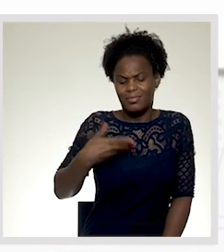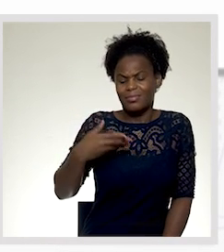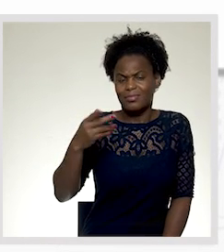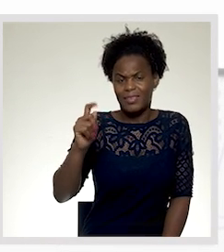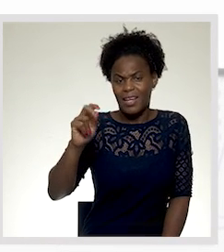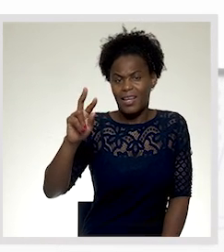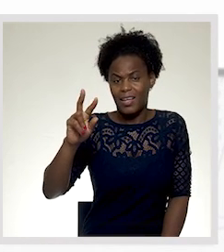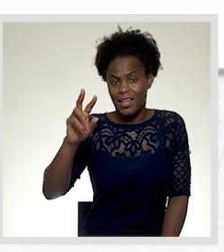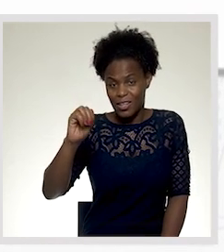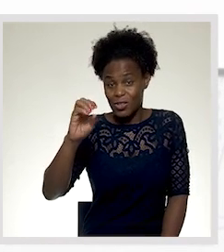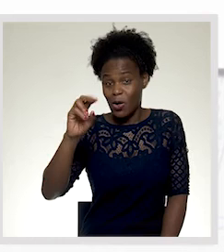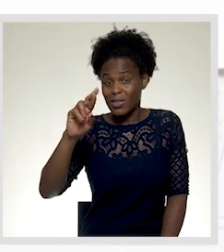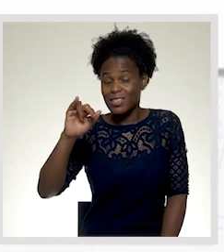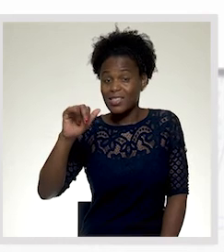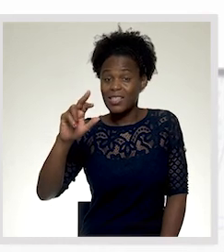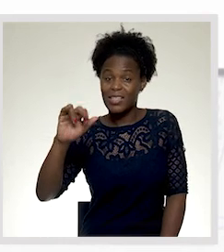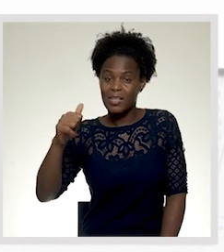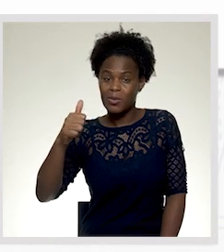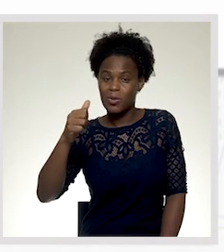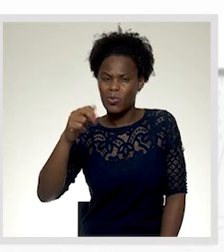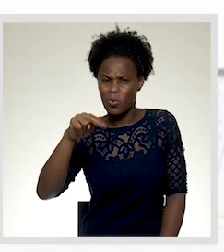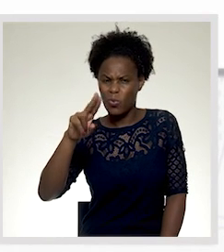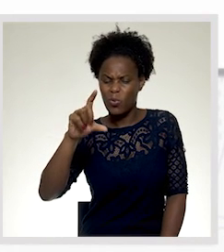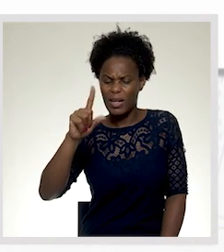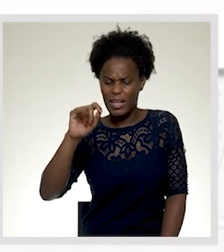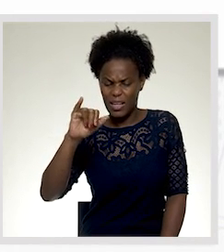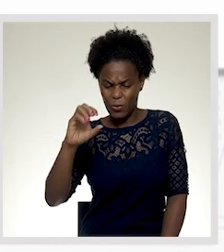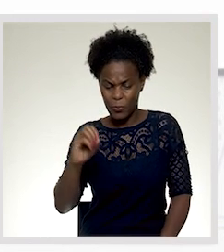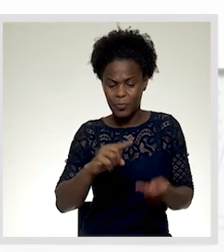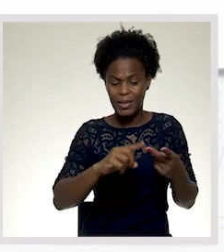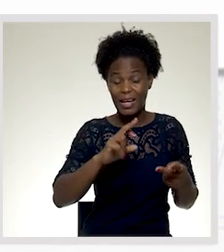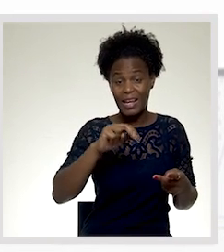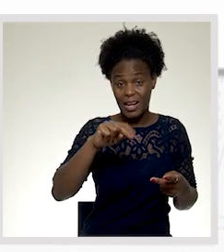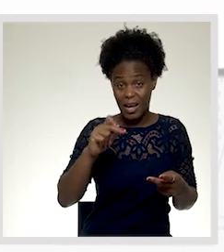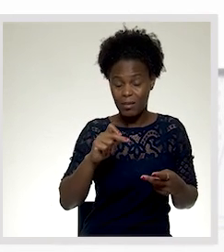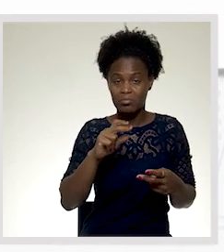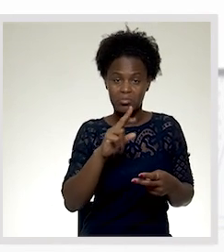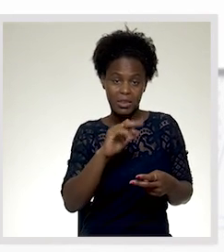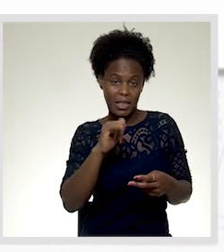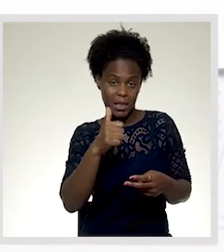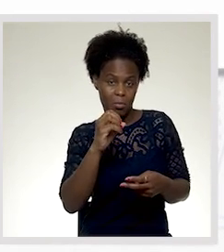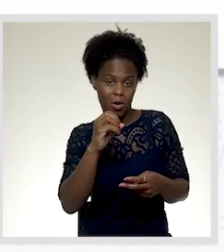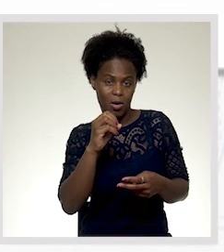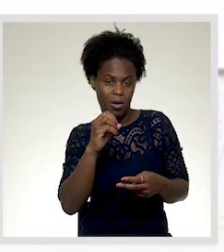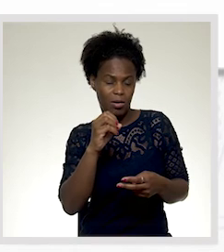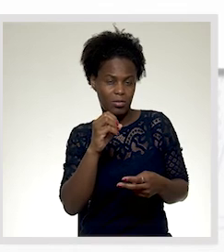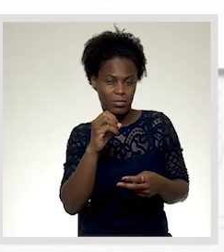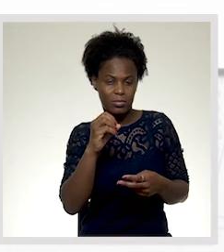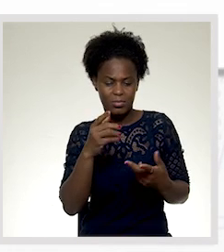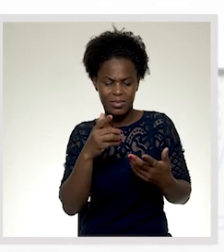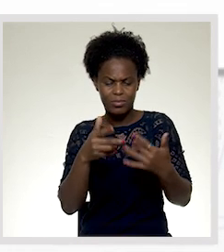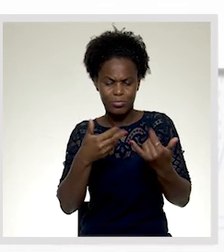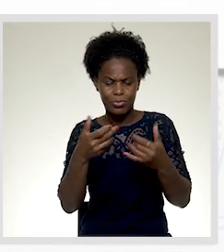DNA contém na sua estrutura os nucleótidos que são constituídos por um grupo fosfato que contém aqui